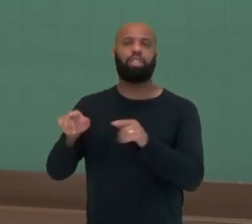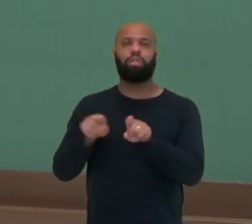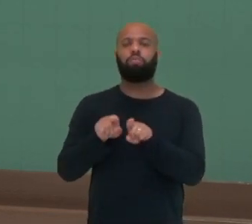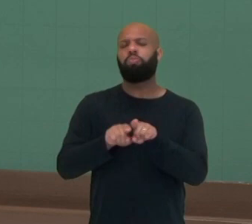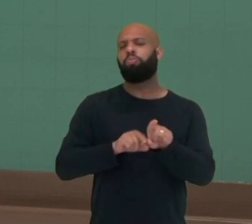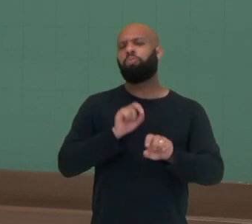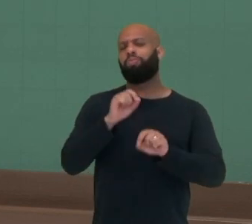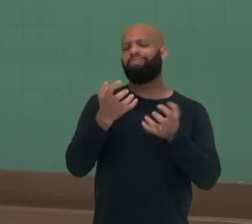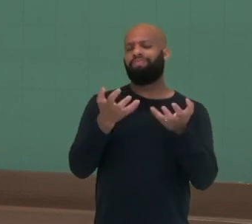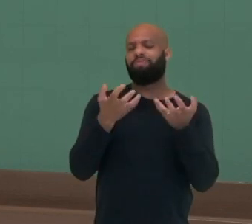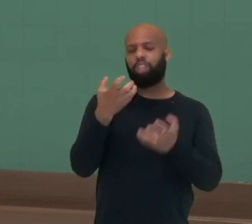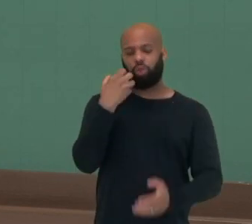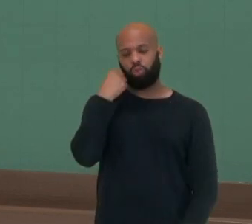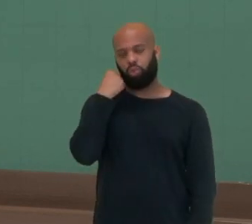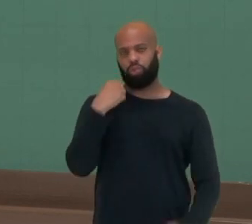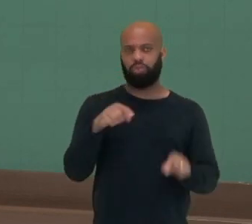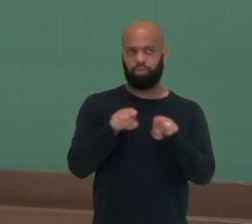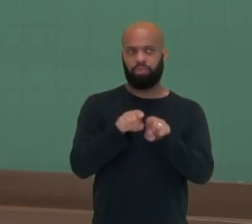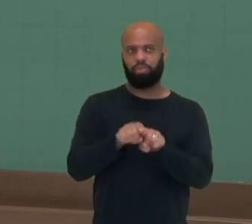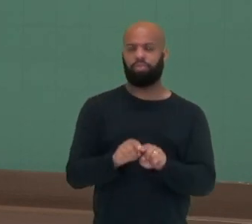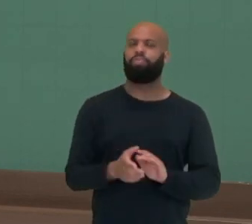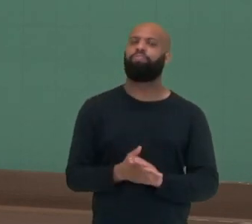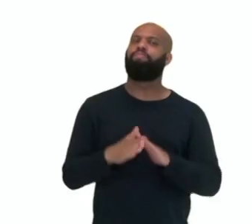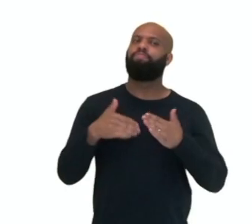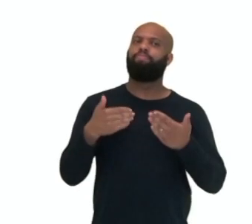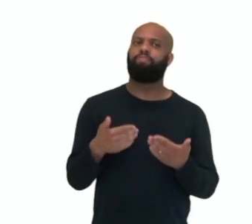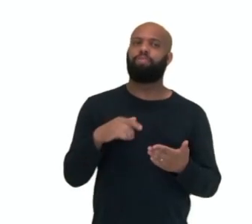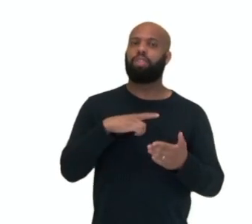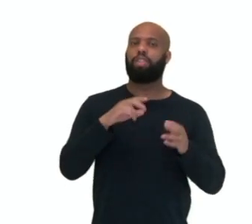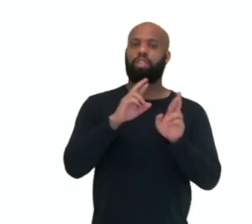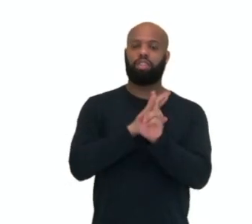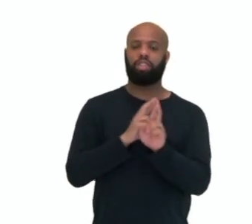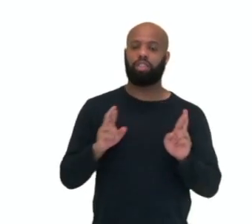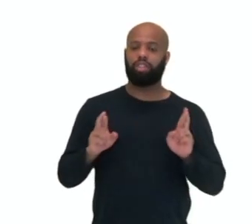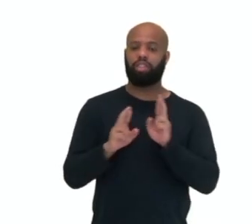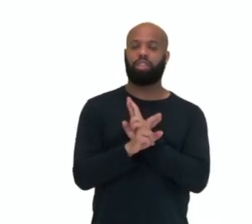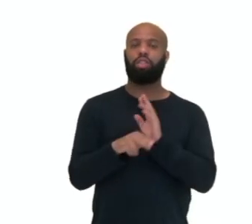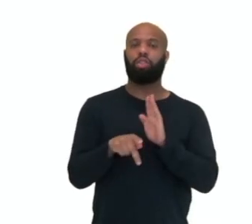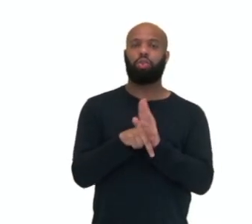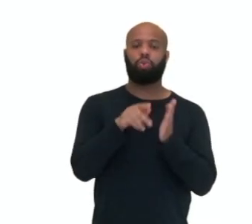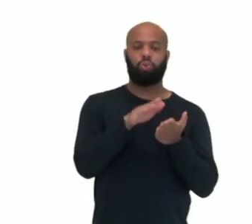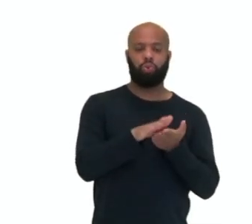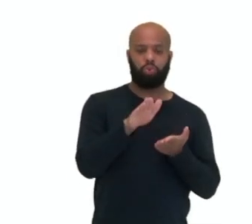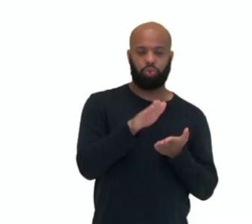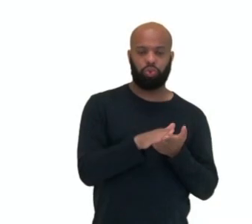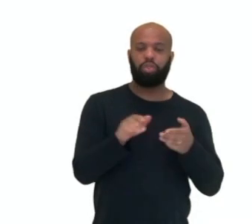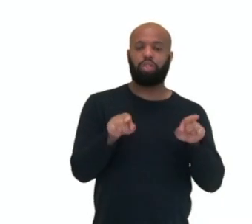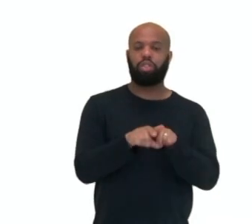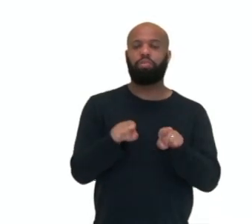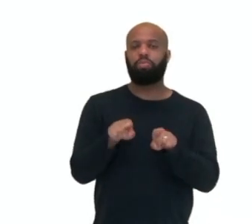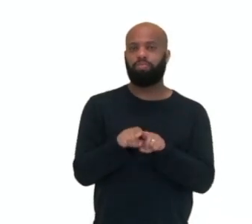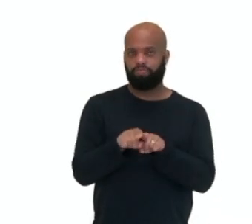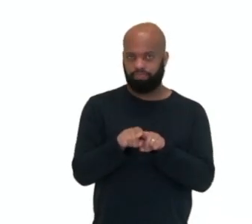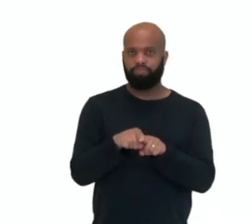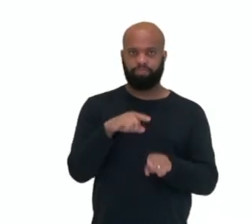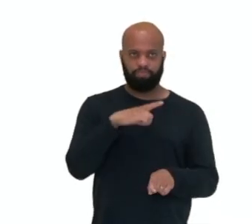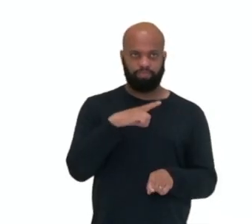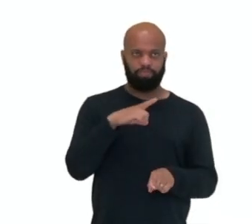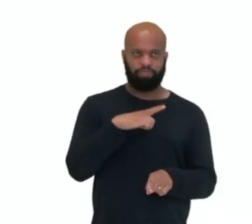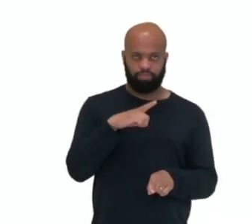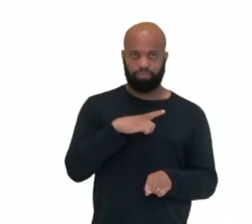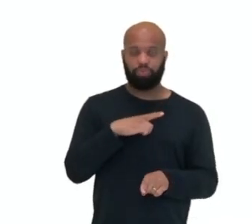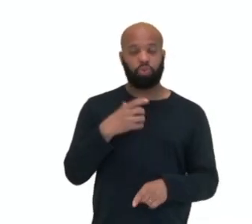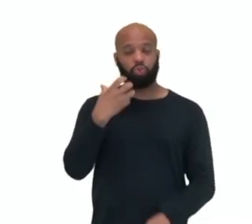quer ter de lucro, né? Não é por acaso que é uma relação entre o custo, as despesas que você tem